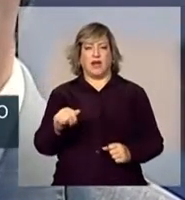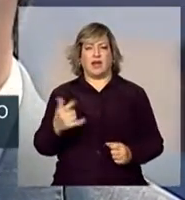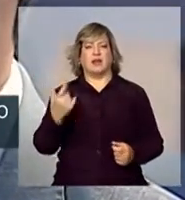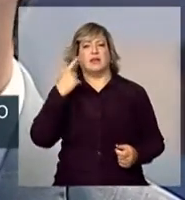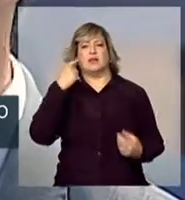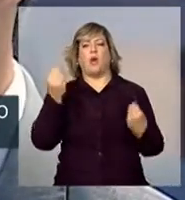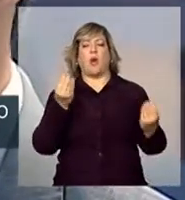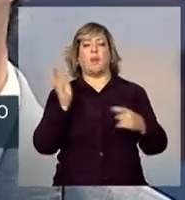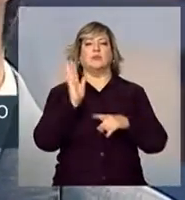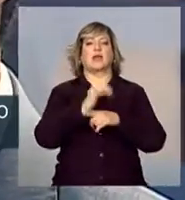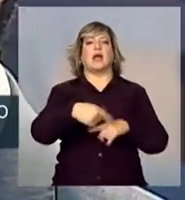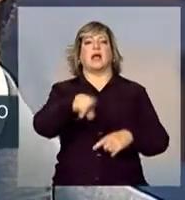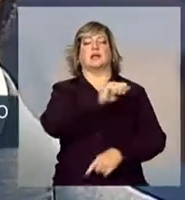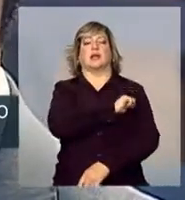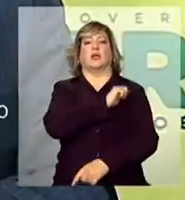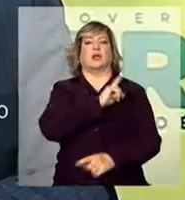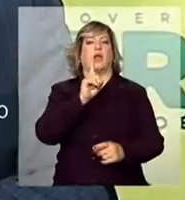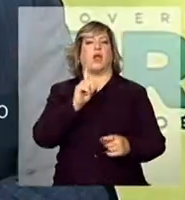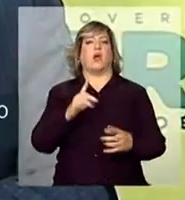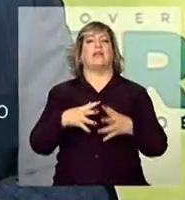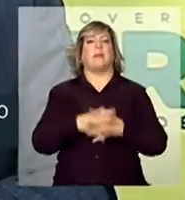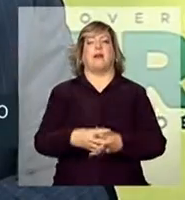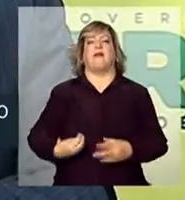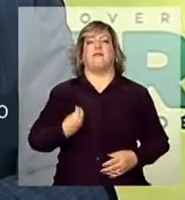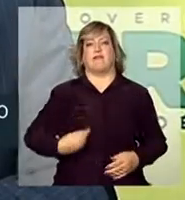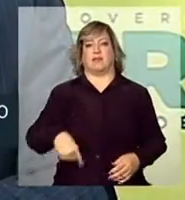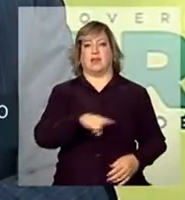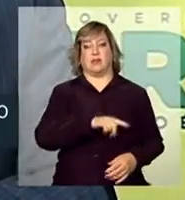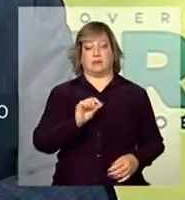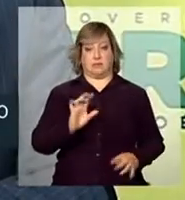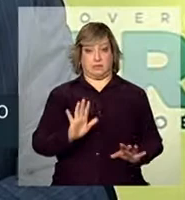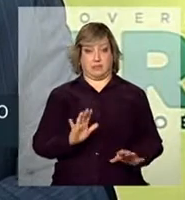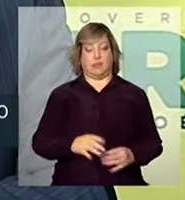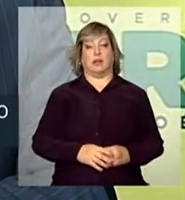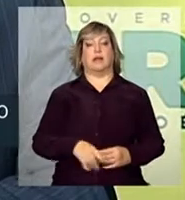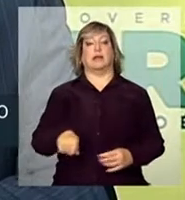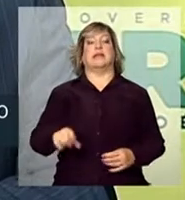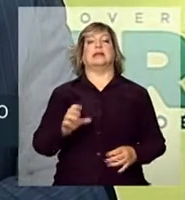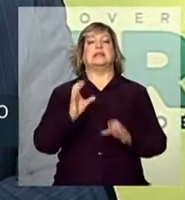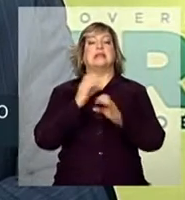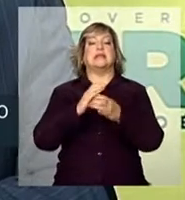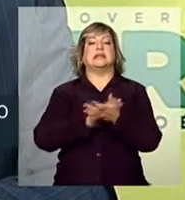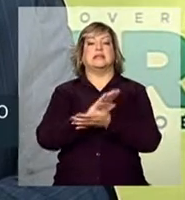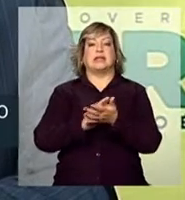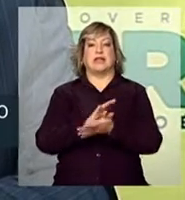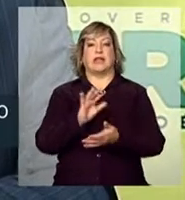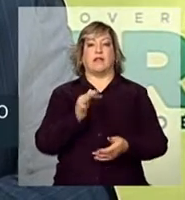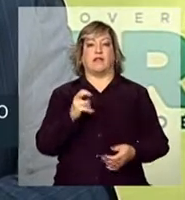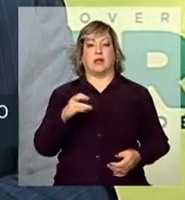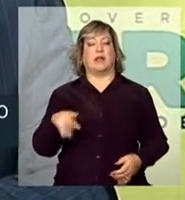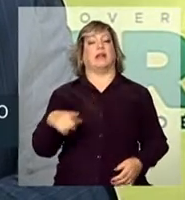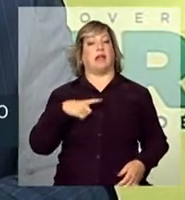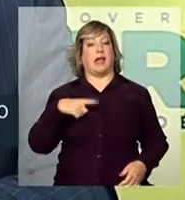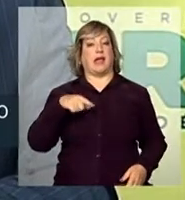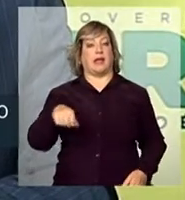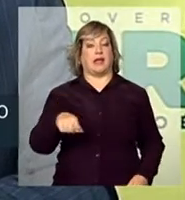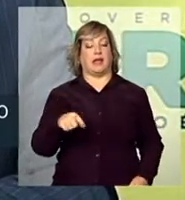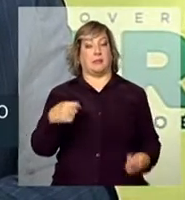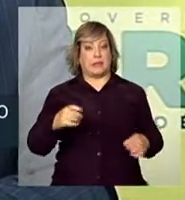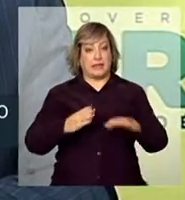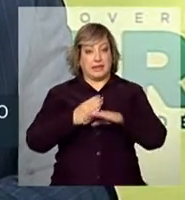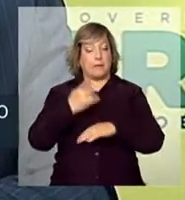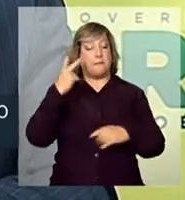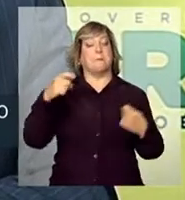não sejam prejudicados e possam participantes explicar desde o início foi dito não sei se é fronteira que o critério de ingresso era o Enem 600 pontos